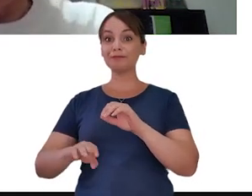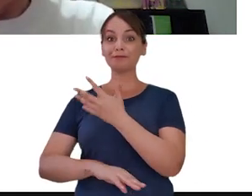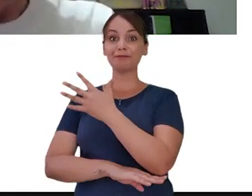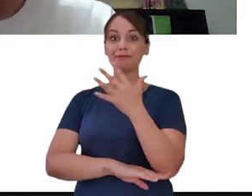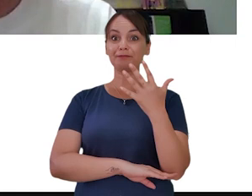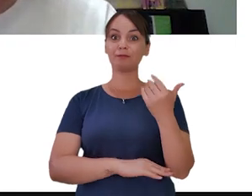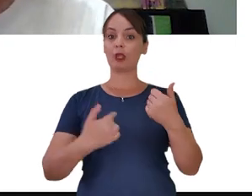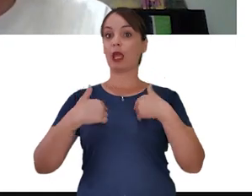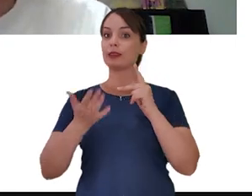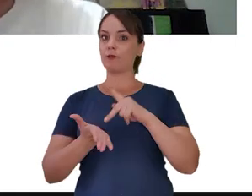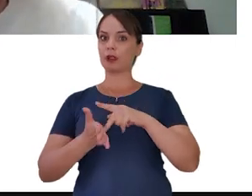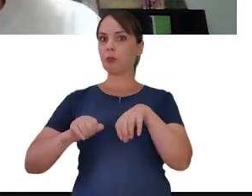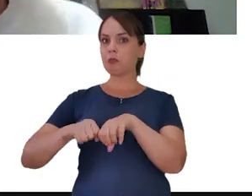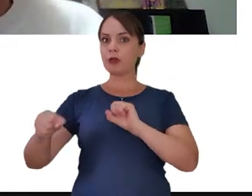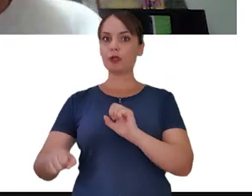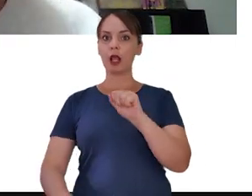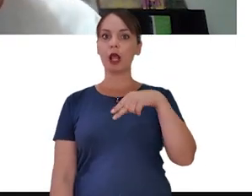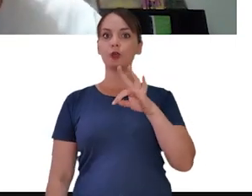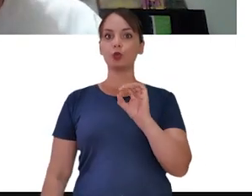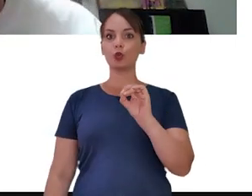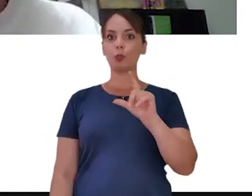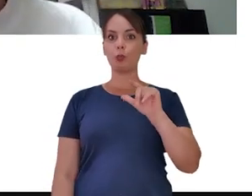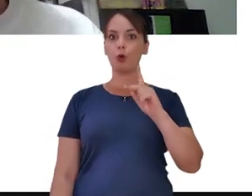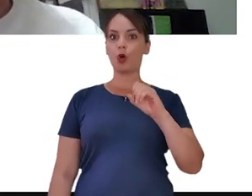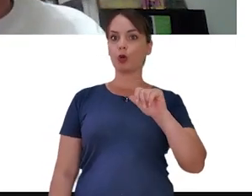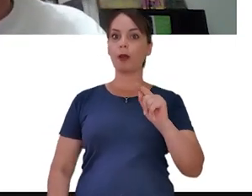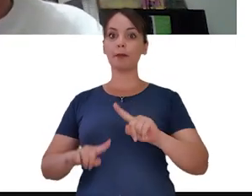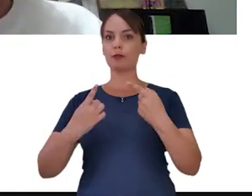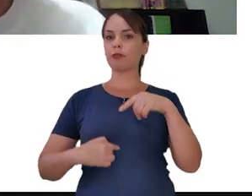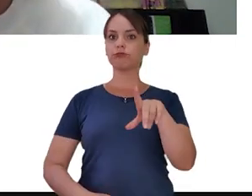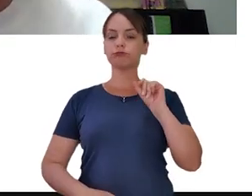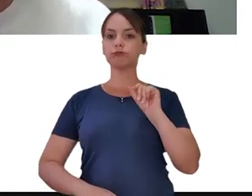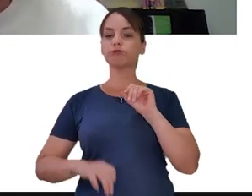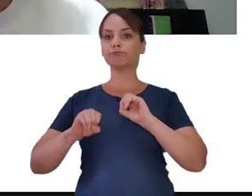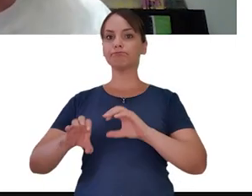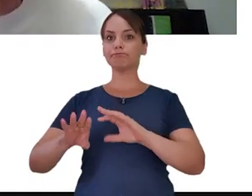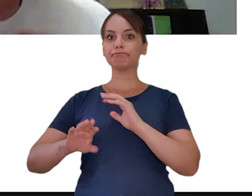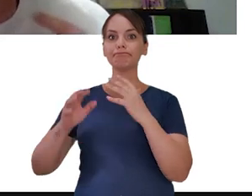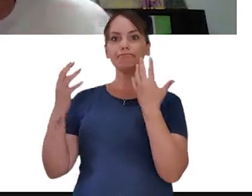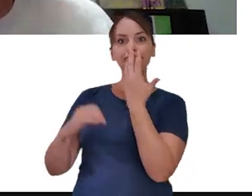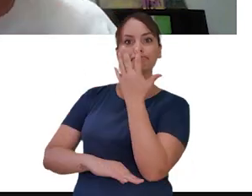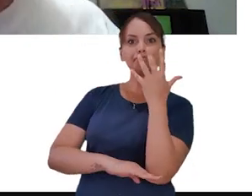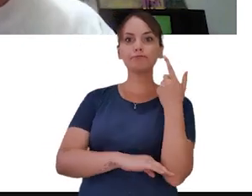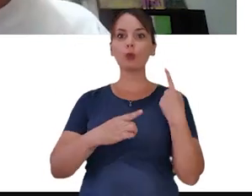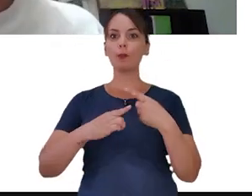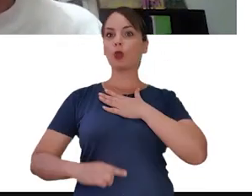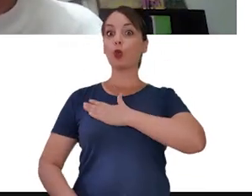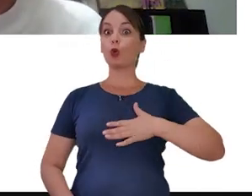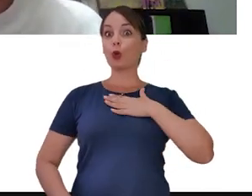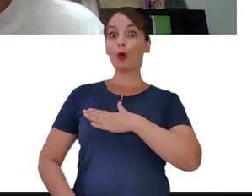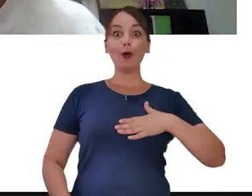Na verdade, eu sou antropóloga, mas eu escolhi trabalhar como educadora ambiental porque eu gosto muito da